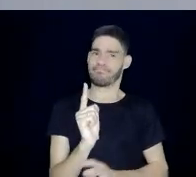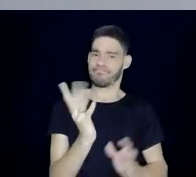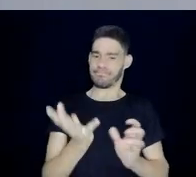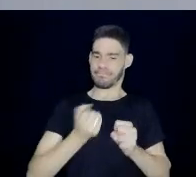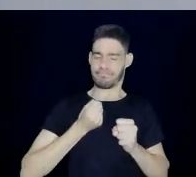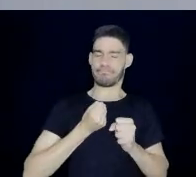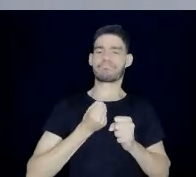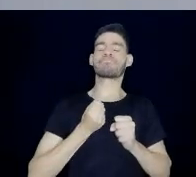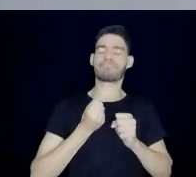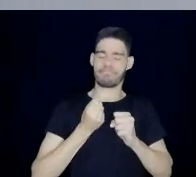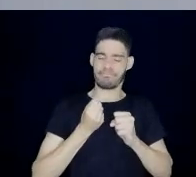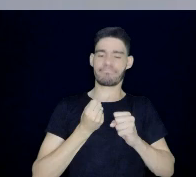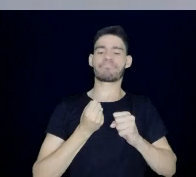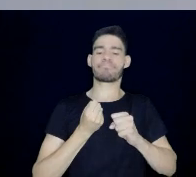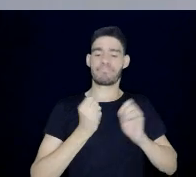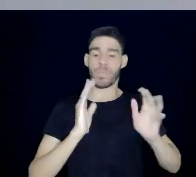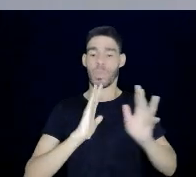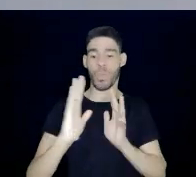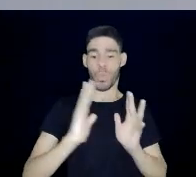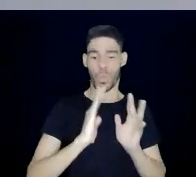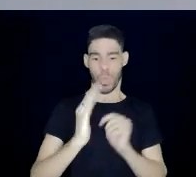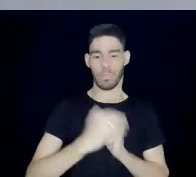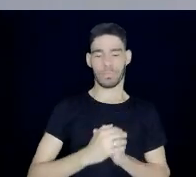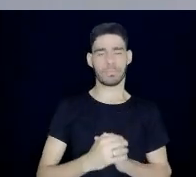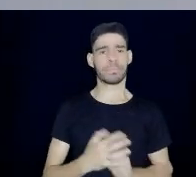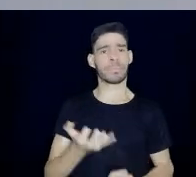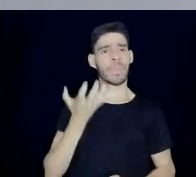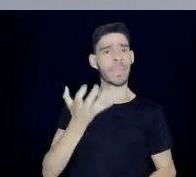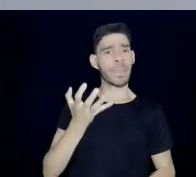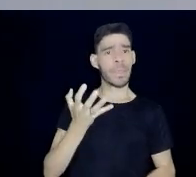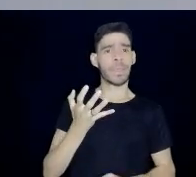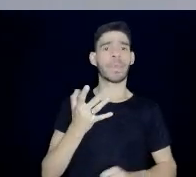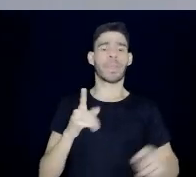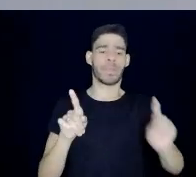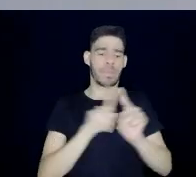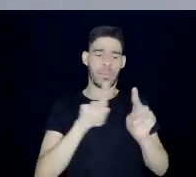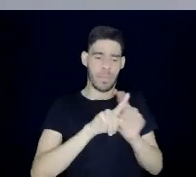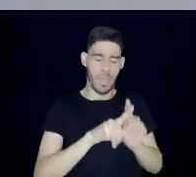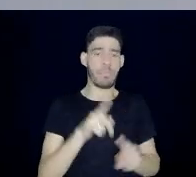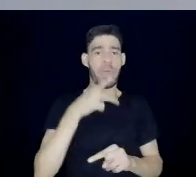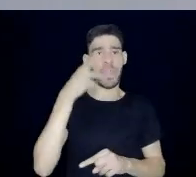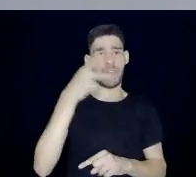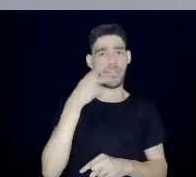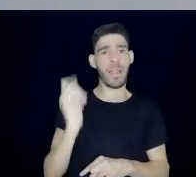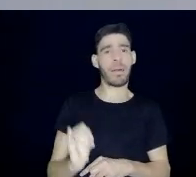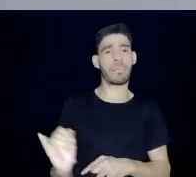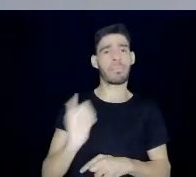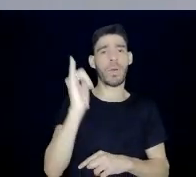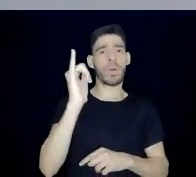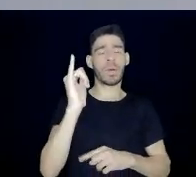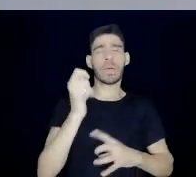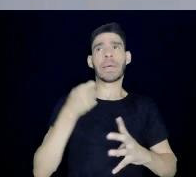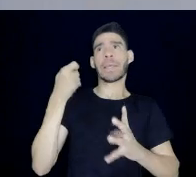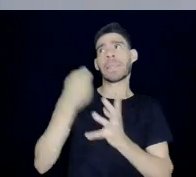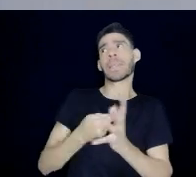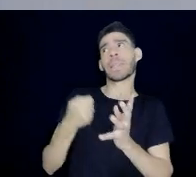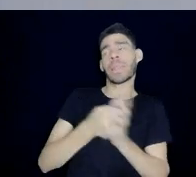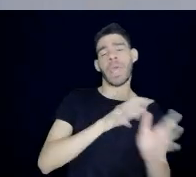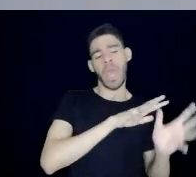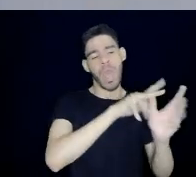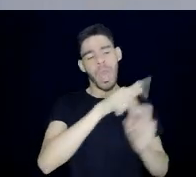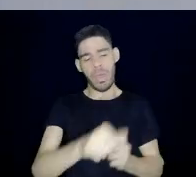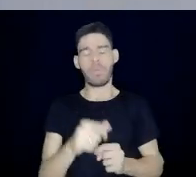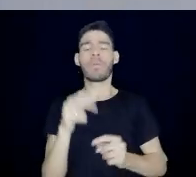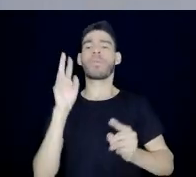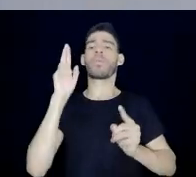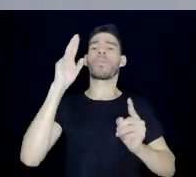nós recebemos ao longo de todo esse período. E eu queria fazer aqui também um registro importante de toda a tentativa,